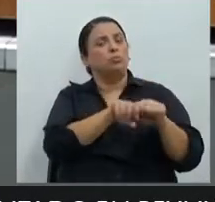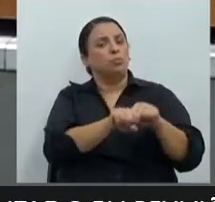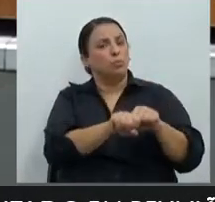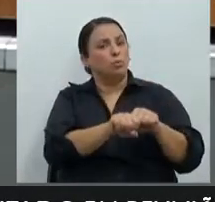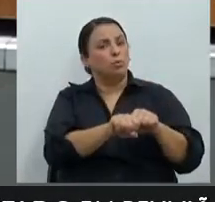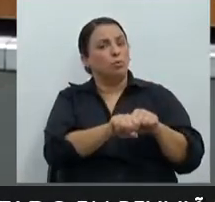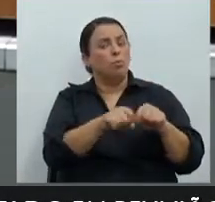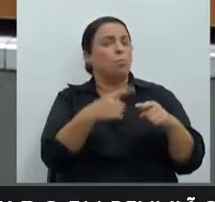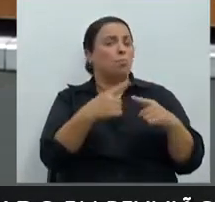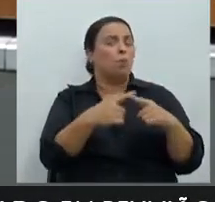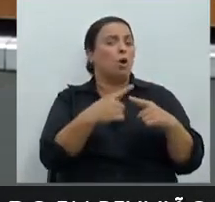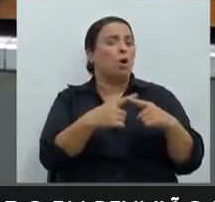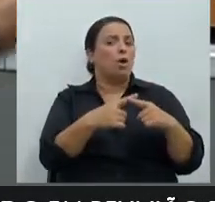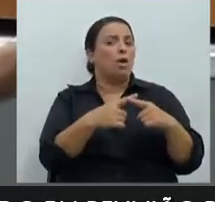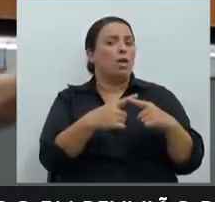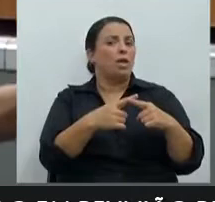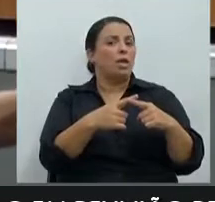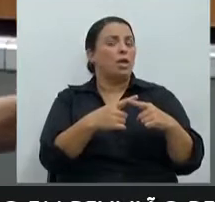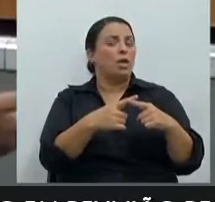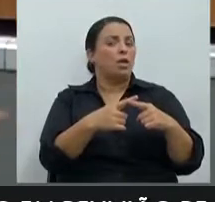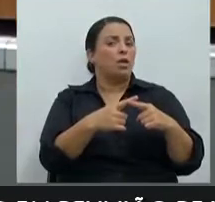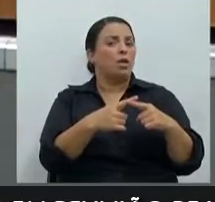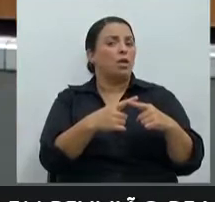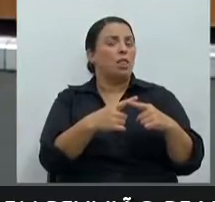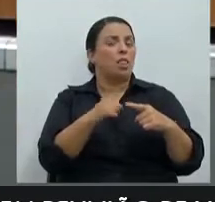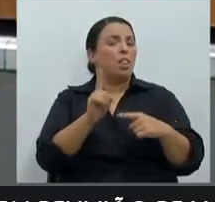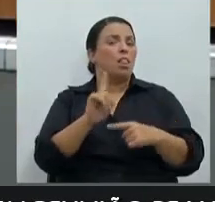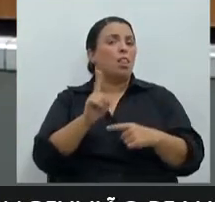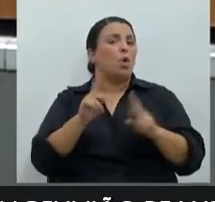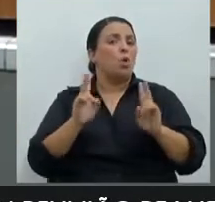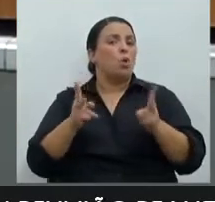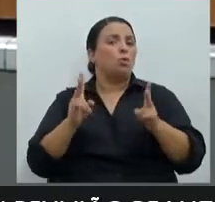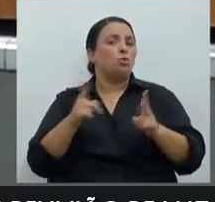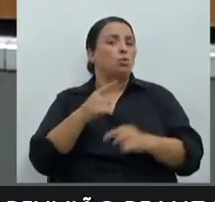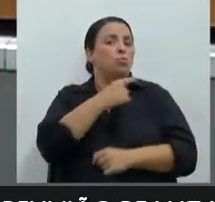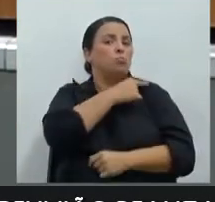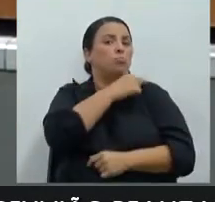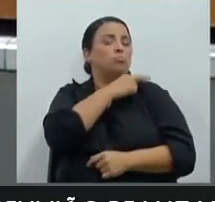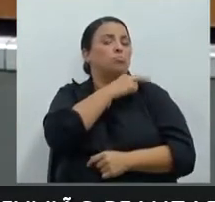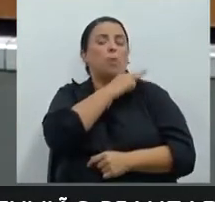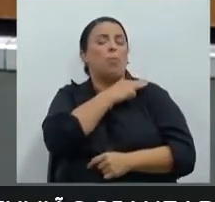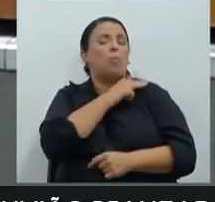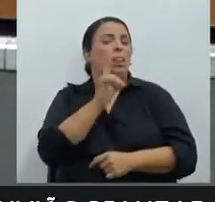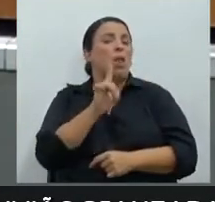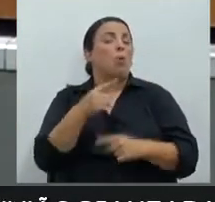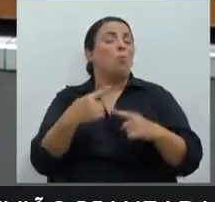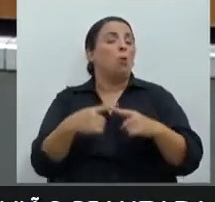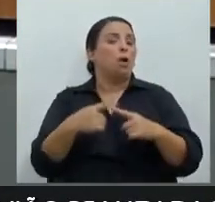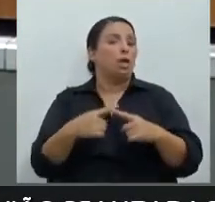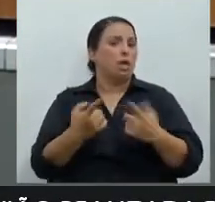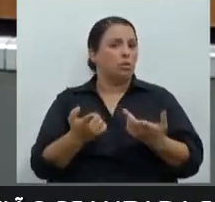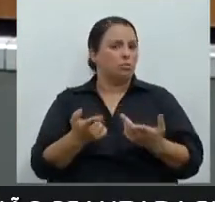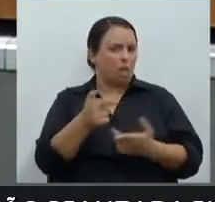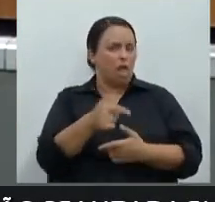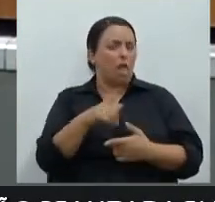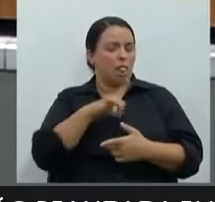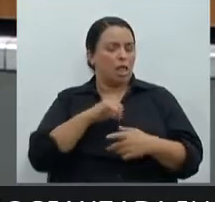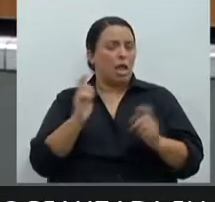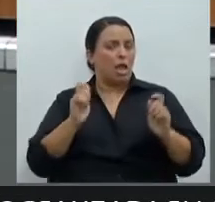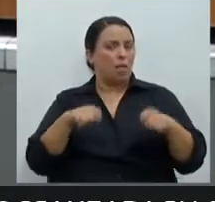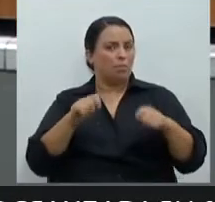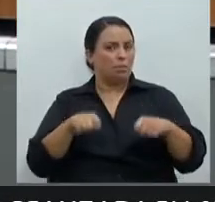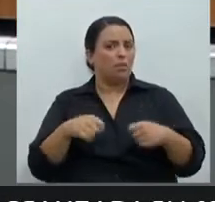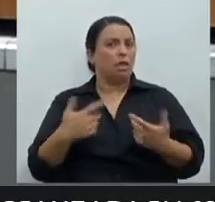não seguir com a escolaridade no ensino médio? Se ele é capaz, se ele tem condição